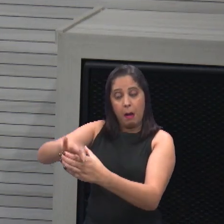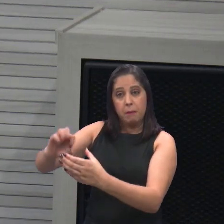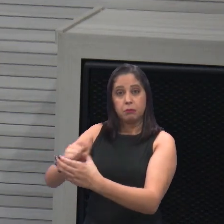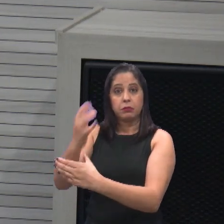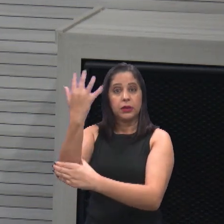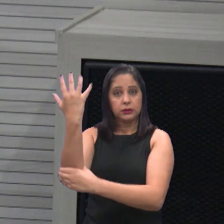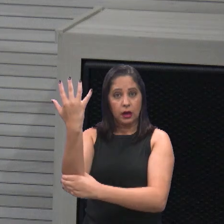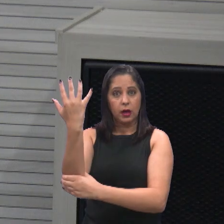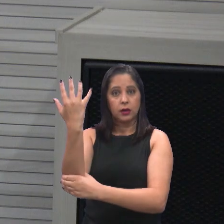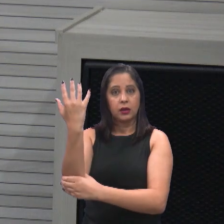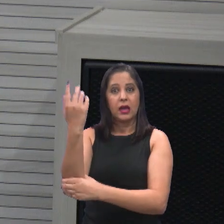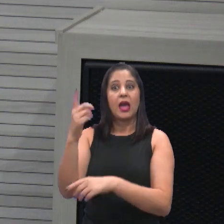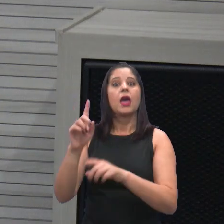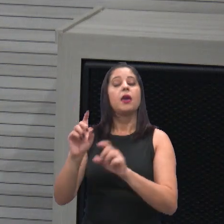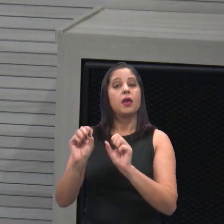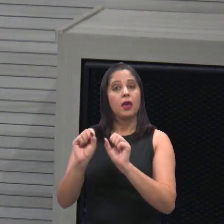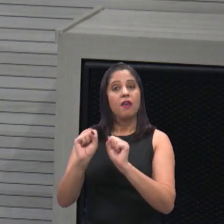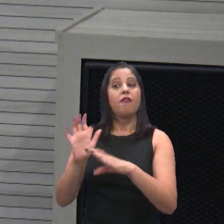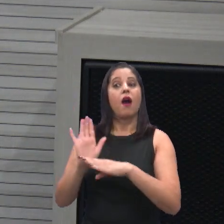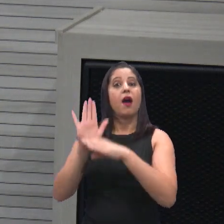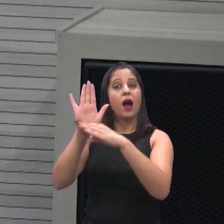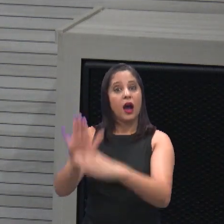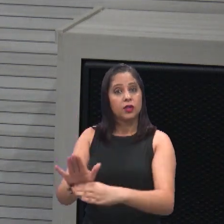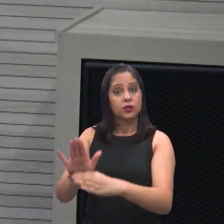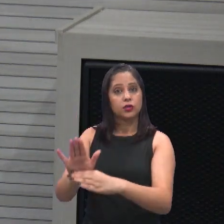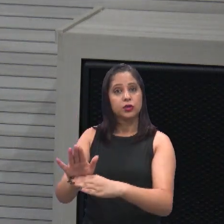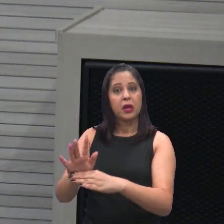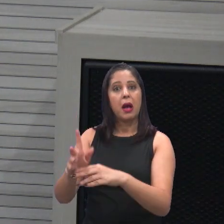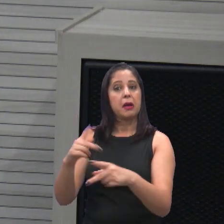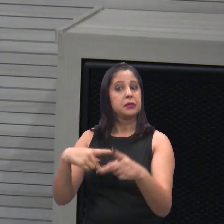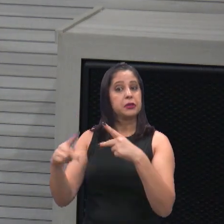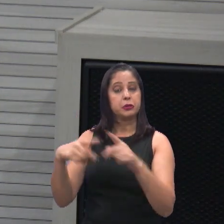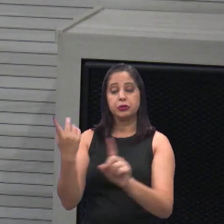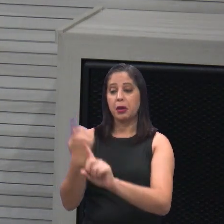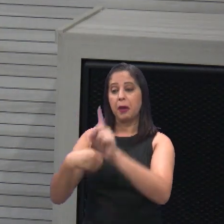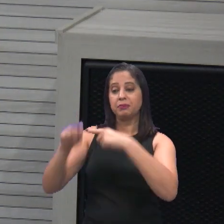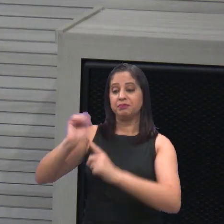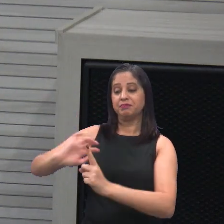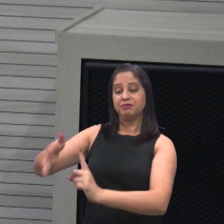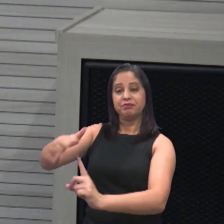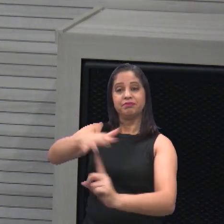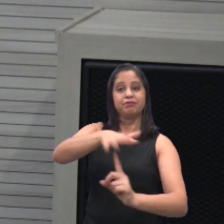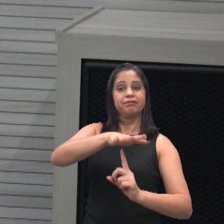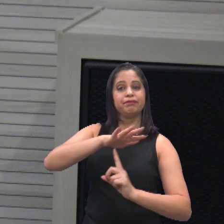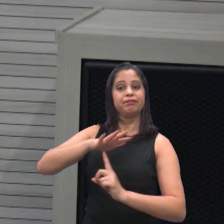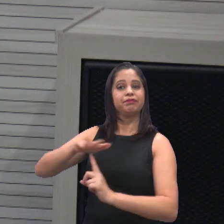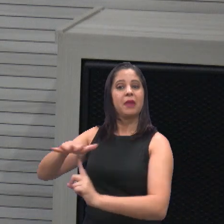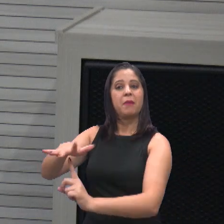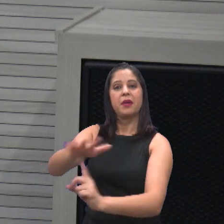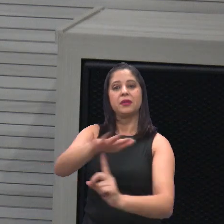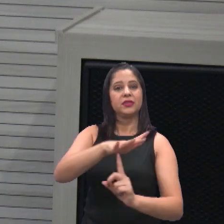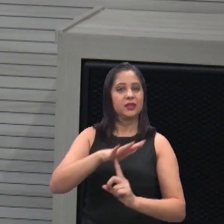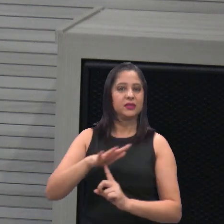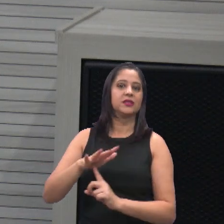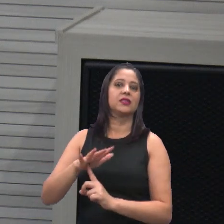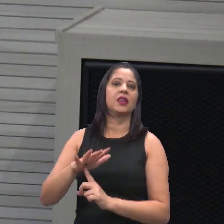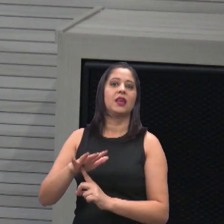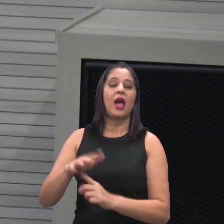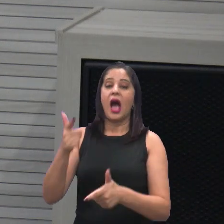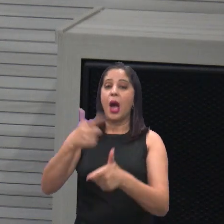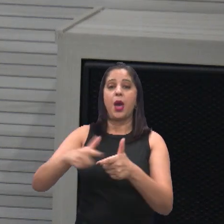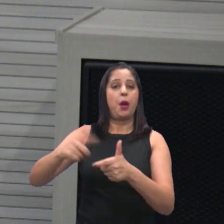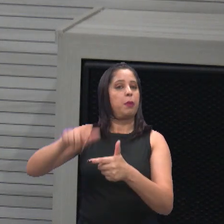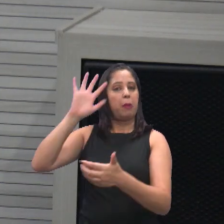IPTU, entendeu? E vai ajudar a cidade a arborizar, ao mesmo tempo resolver o problema da sua casa e de muitas outras árvores